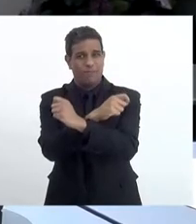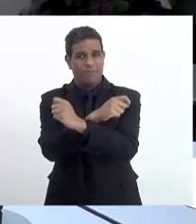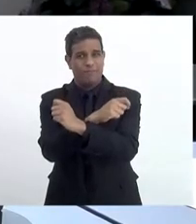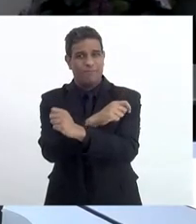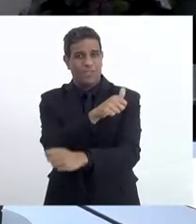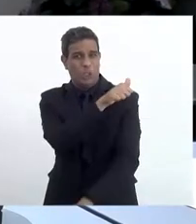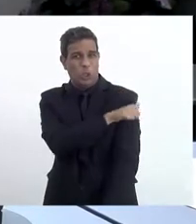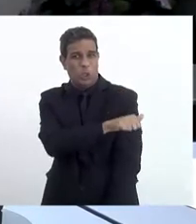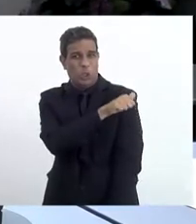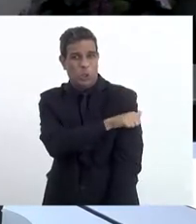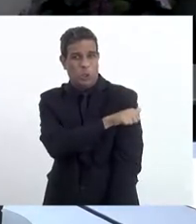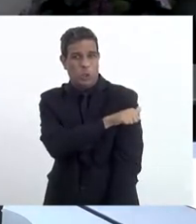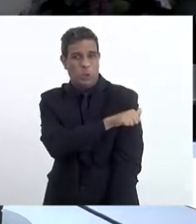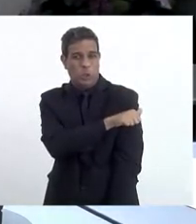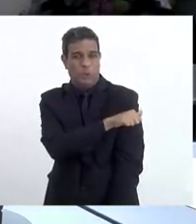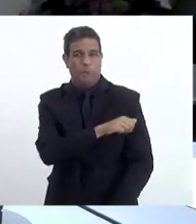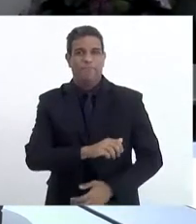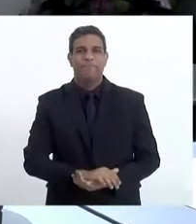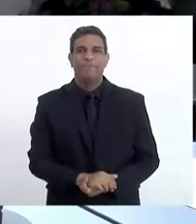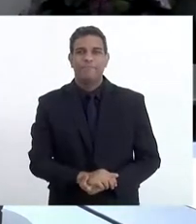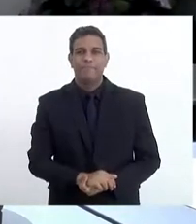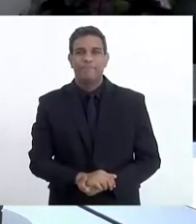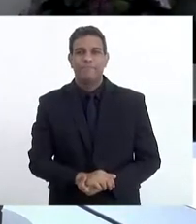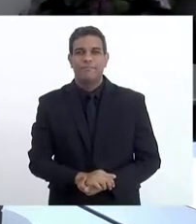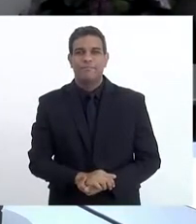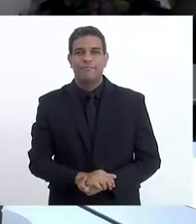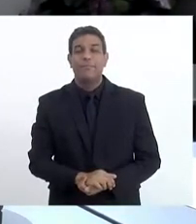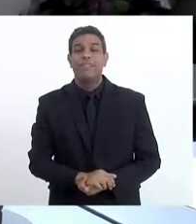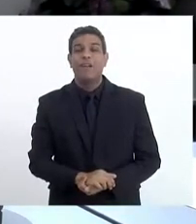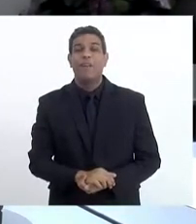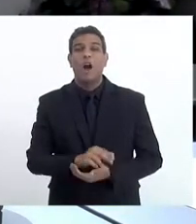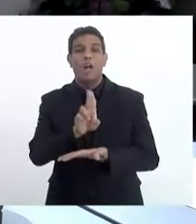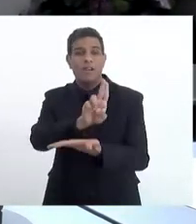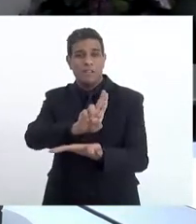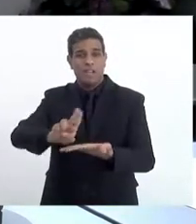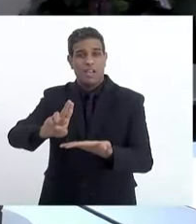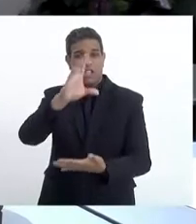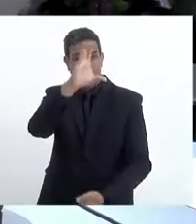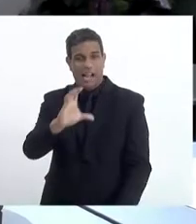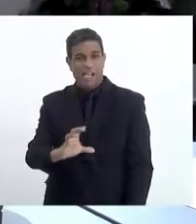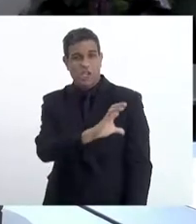chama-se Pontifícia Universidade Católica.